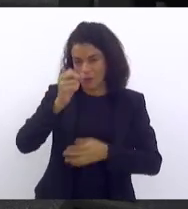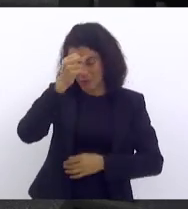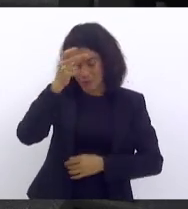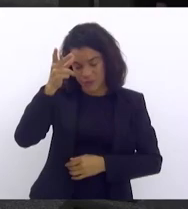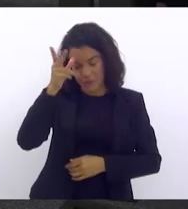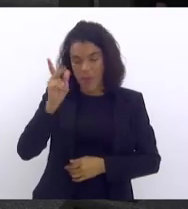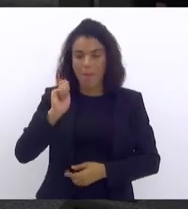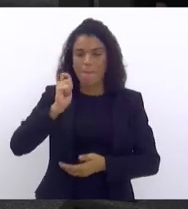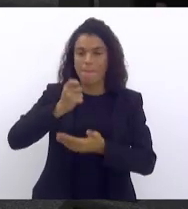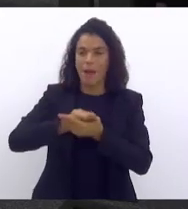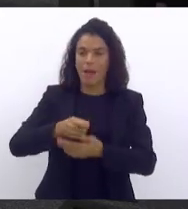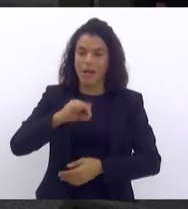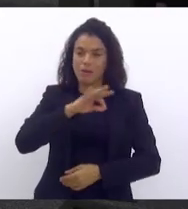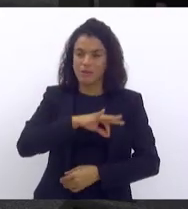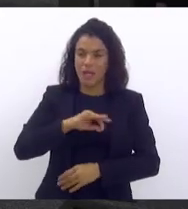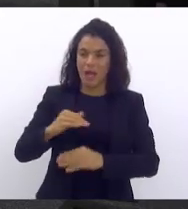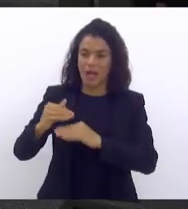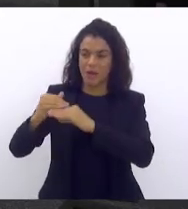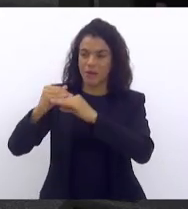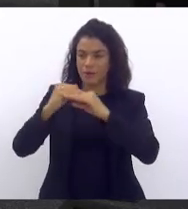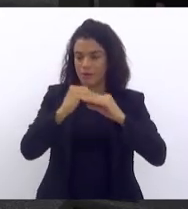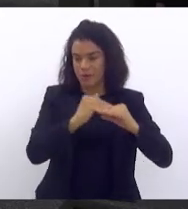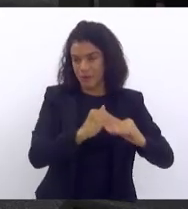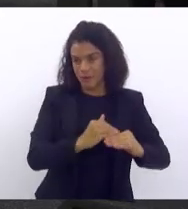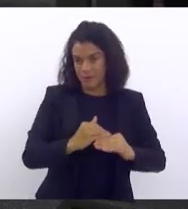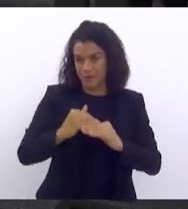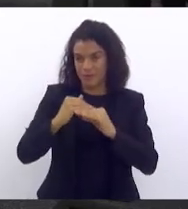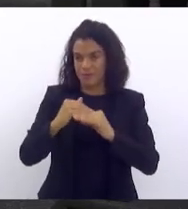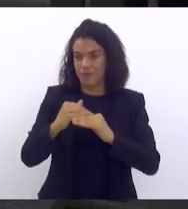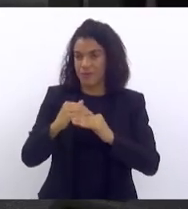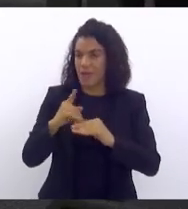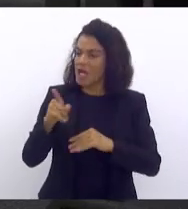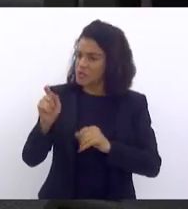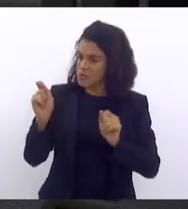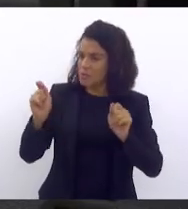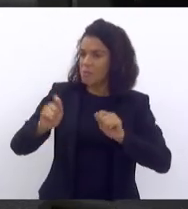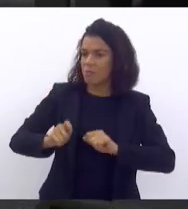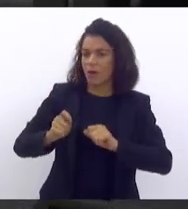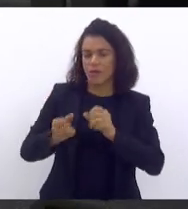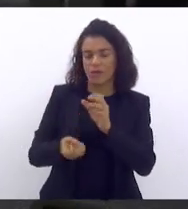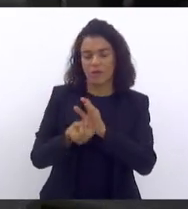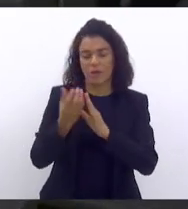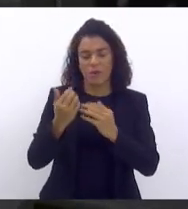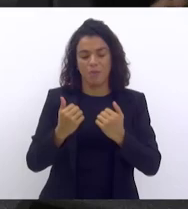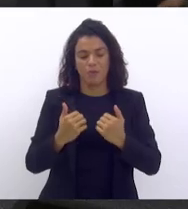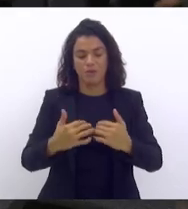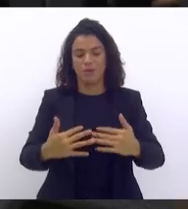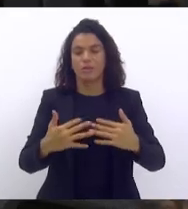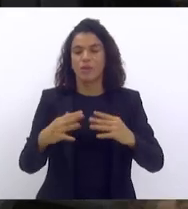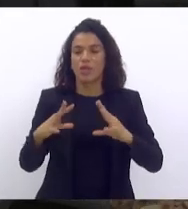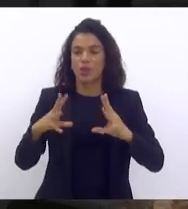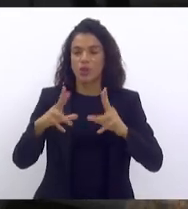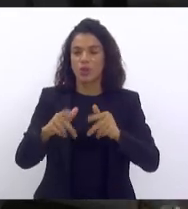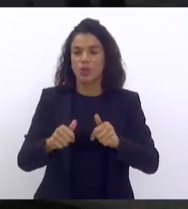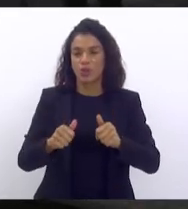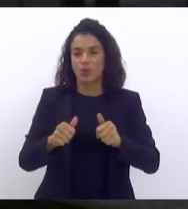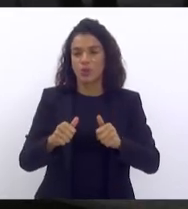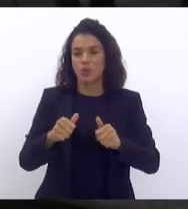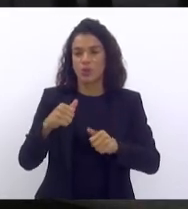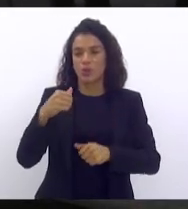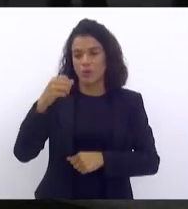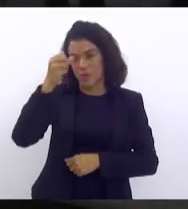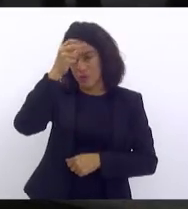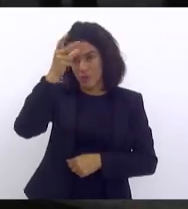piso, eu queria propor de nós fazermos um cumpra-se em todos os municípios que não têm esse piso. Tá?